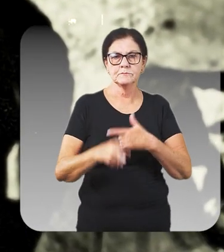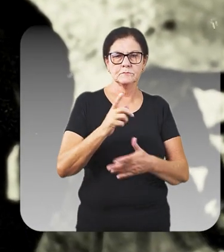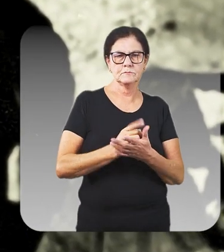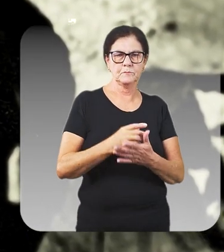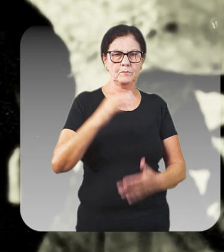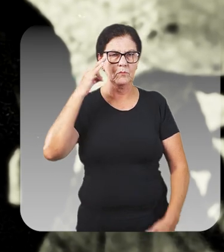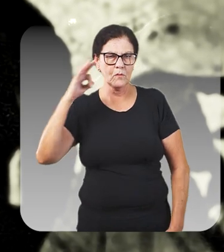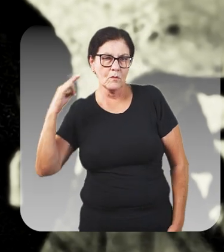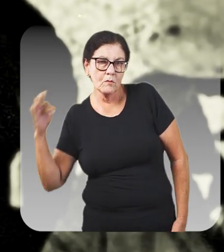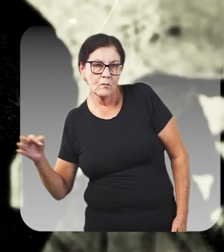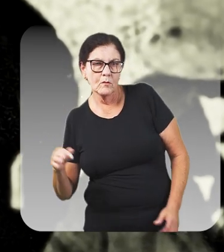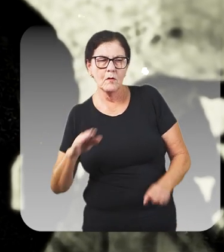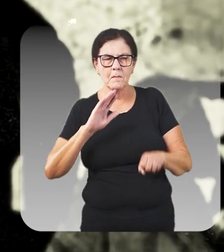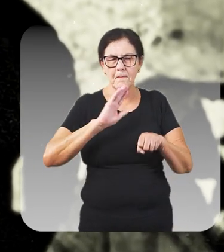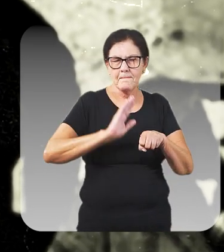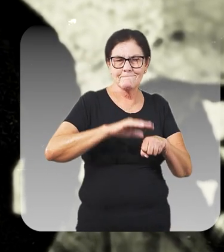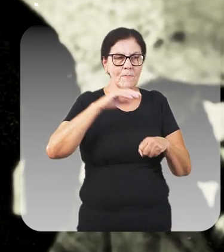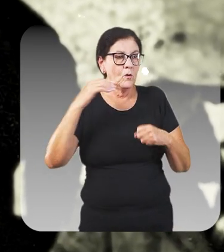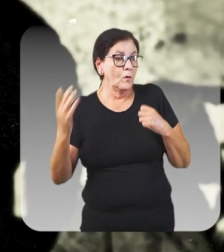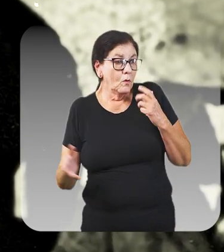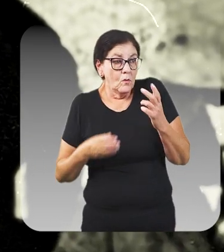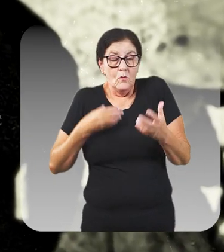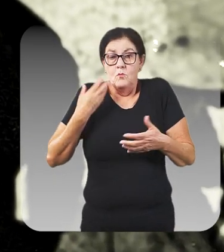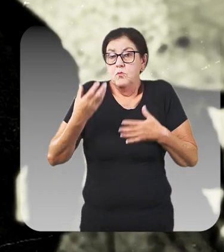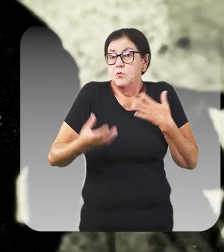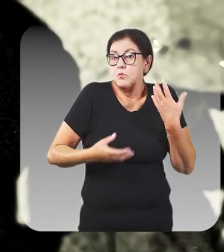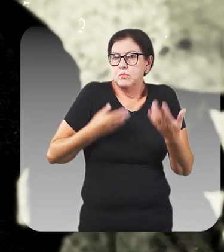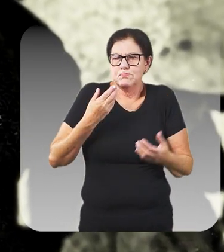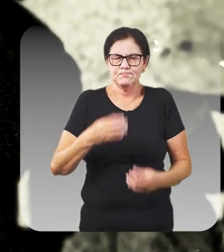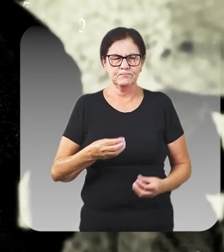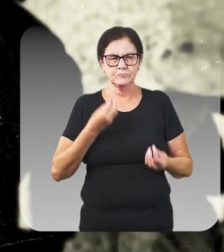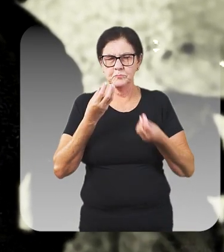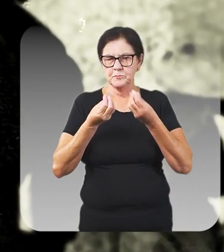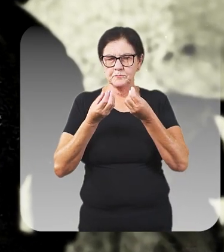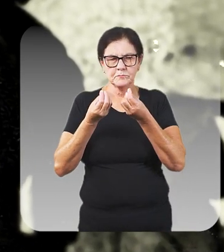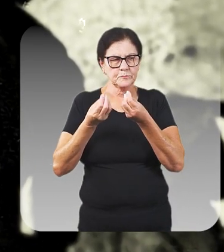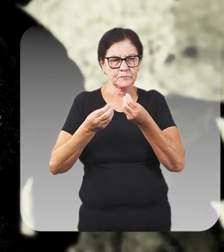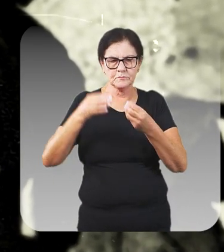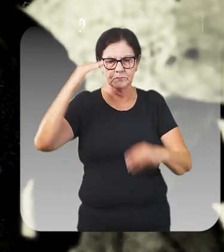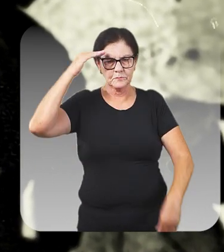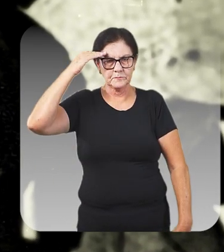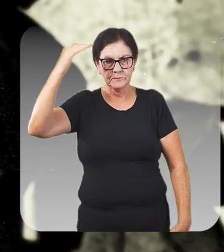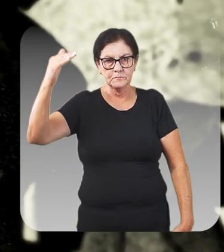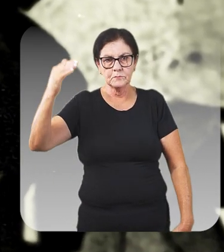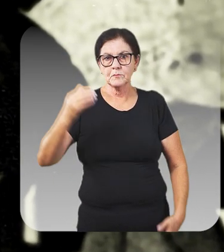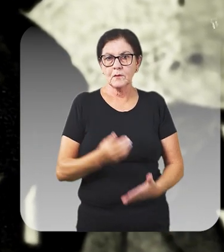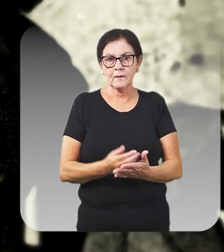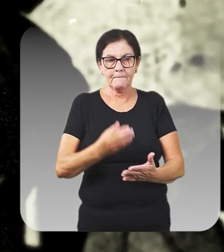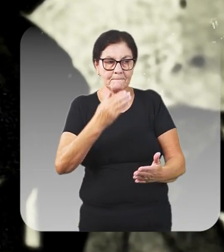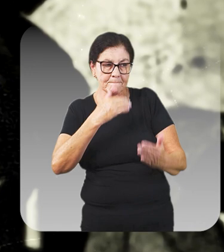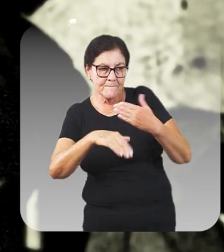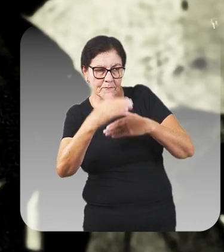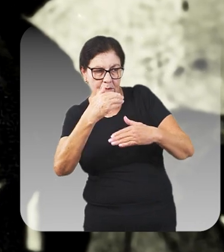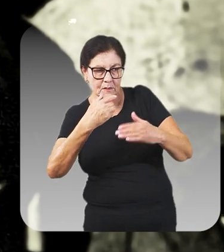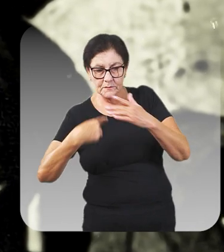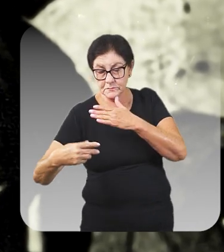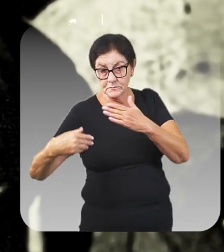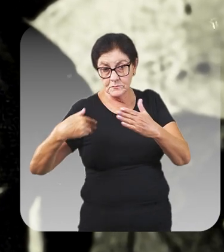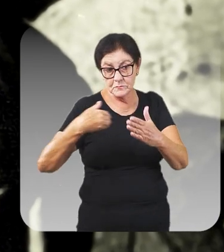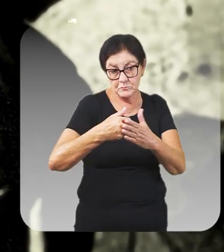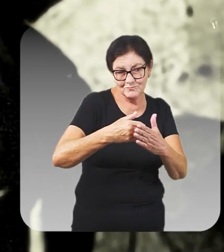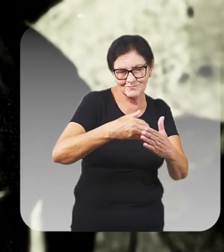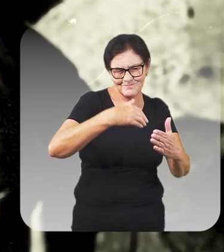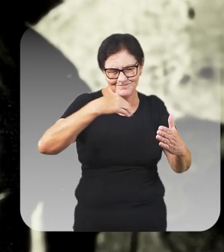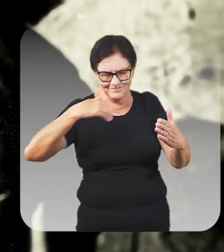seus companheiros tornava-se cada vez mais desesperadora. O número de soldados no forte era pequeno e suas defesas